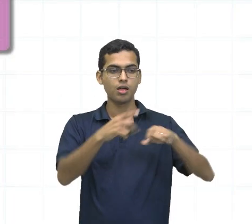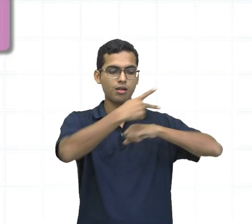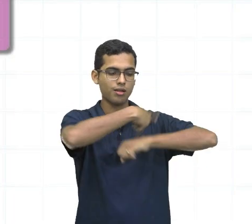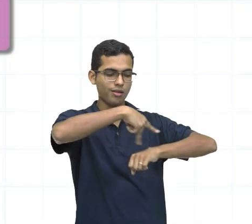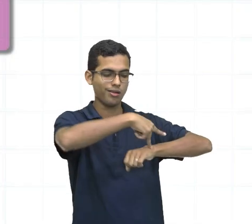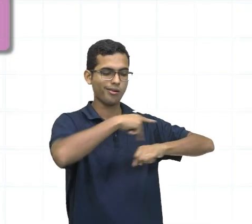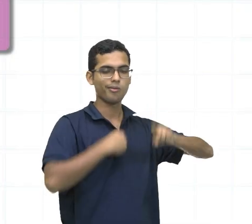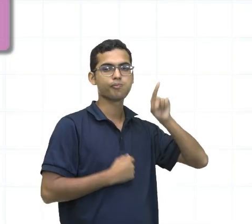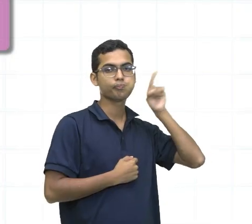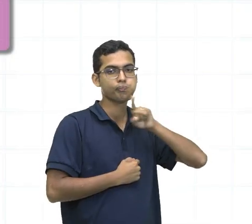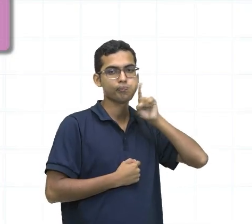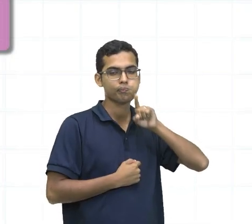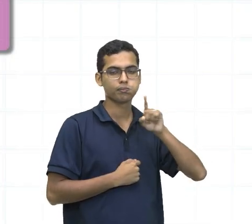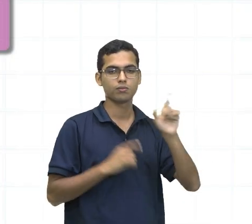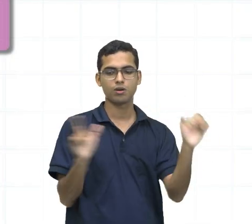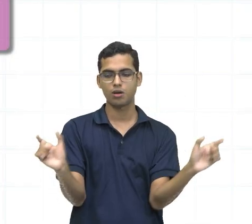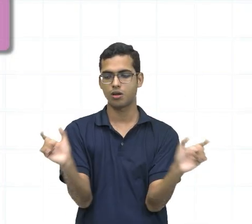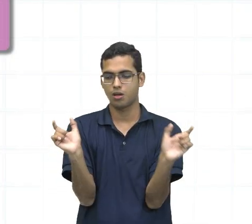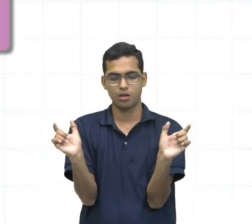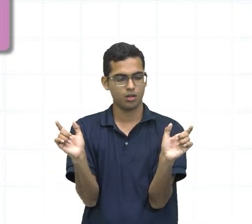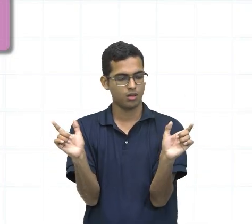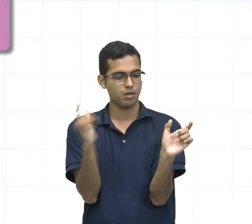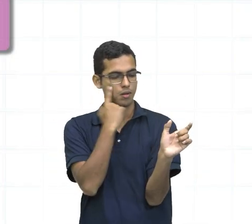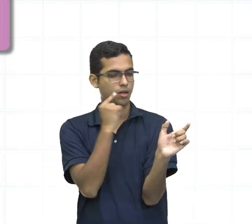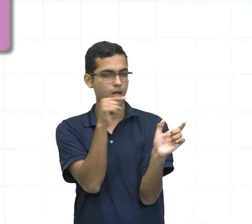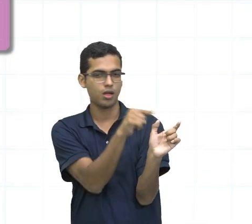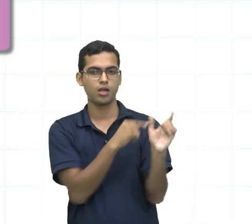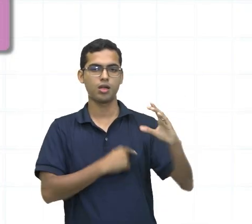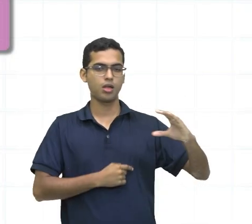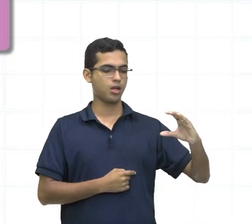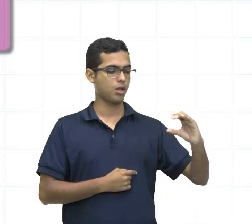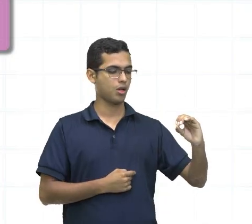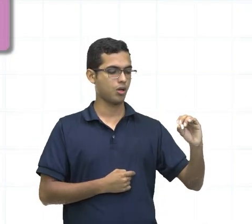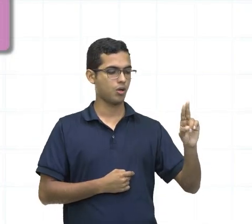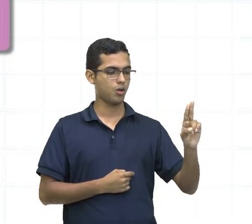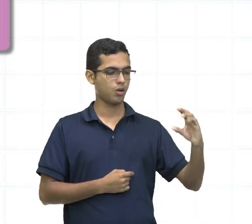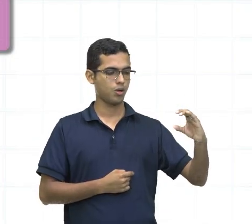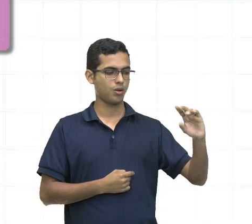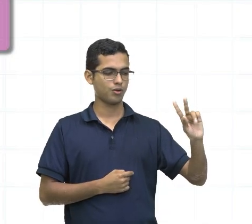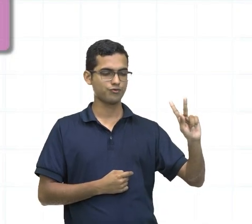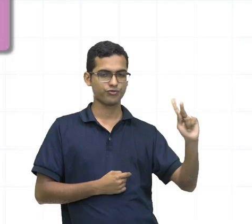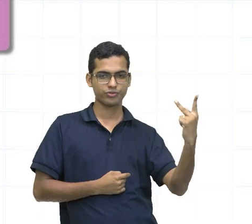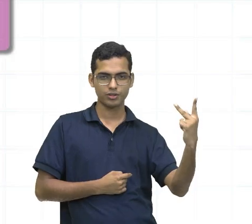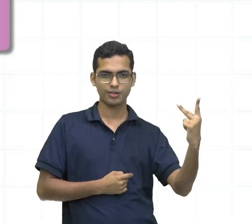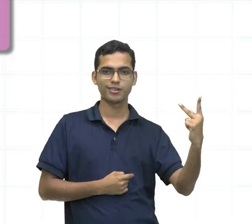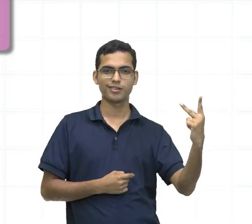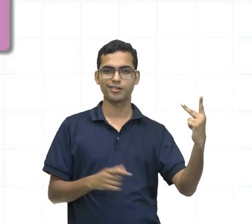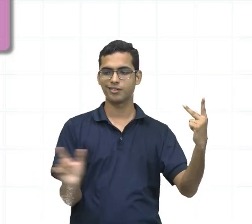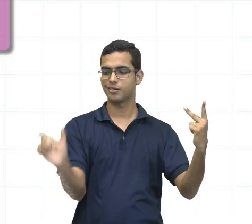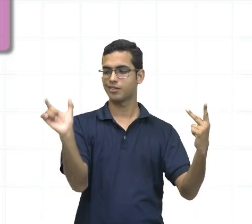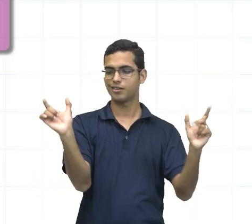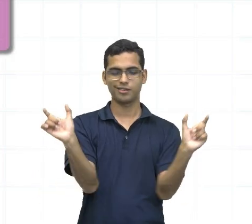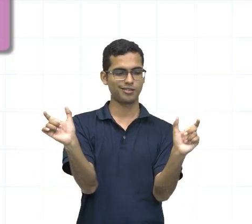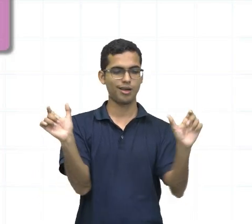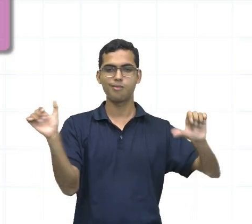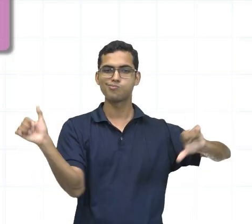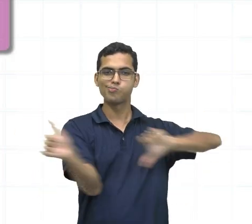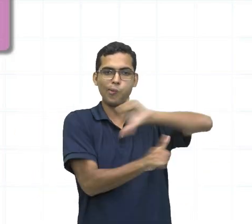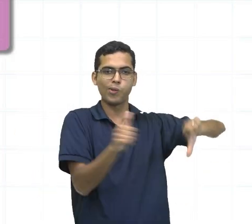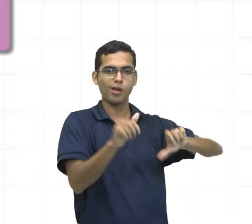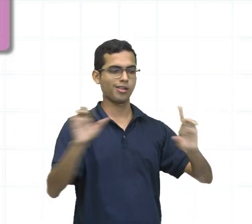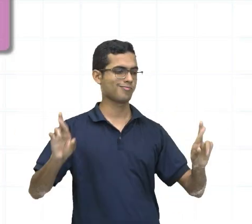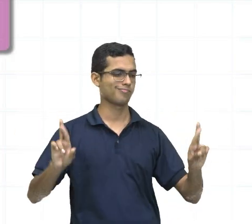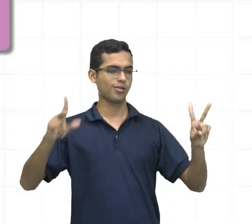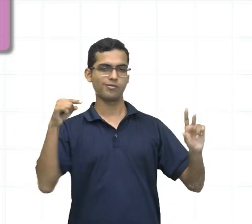Estados Unidos, United States, a palavra já mudou, olha só, completamente diferente, né? Nada a